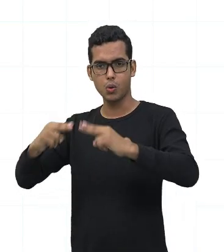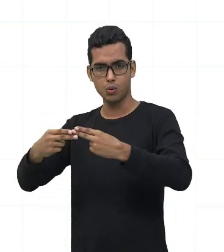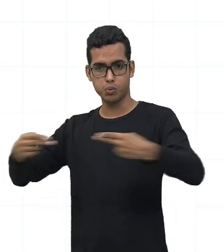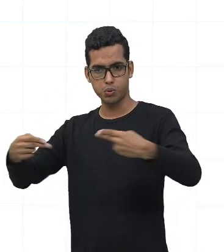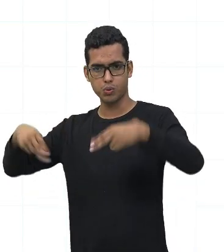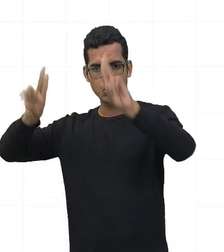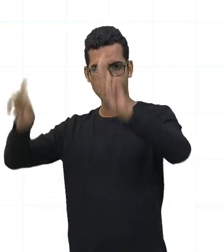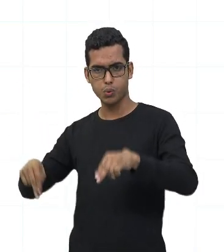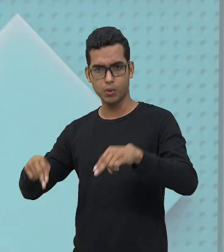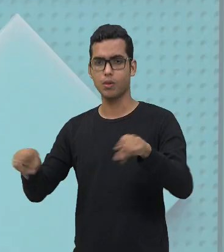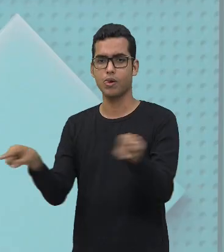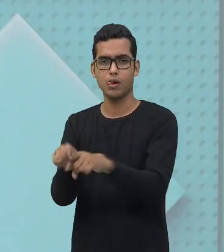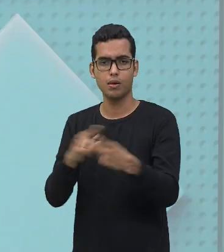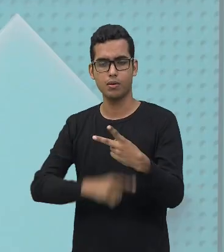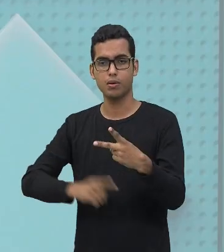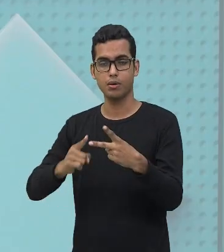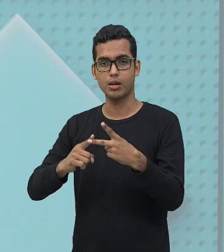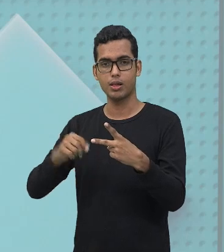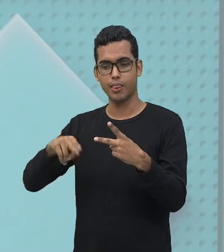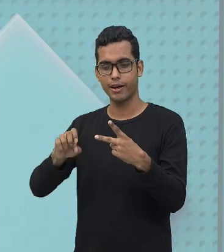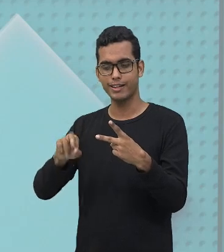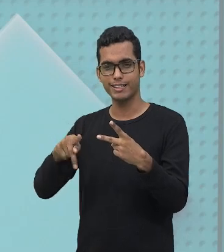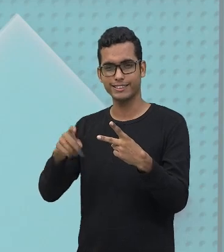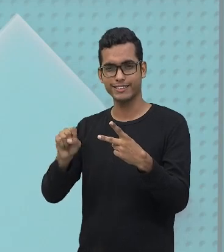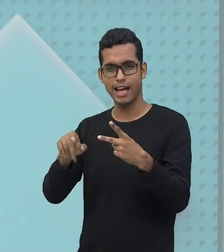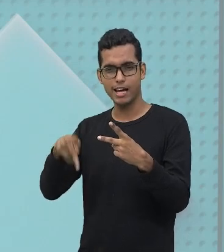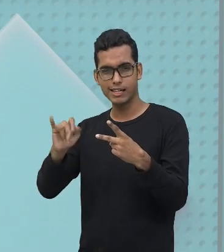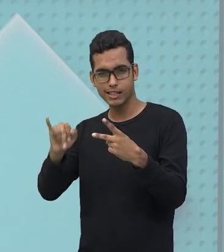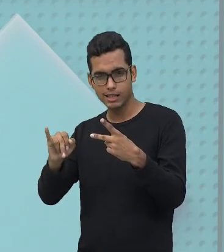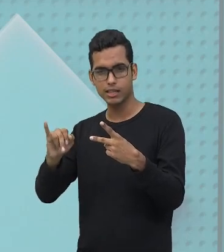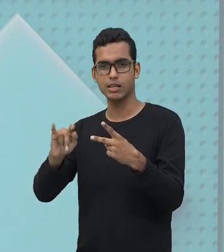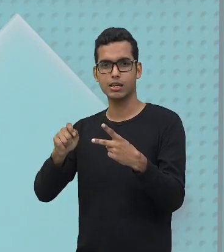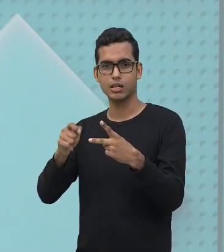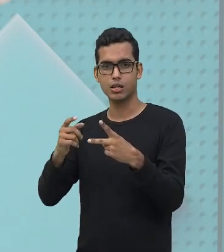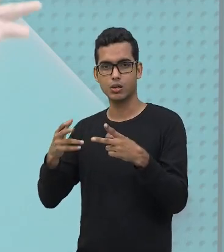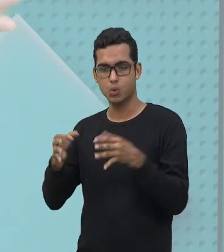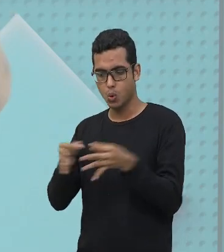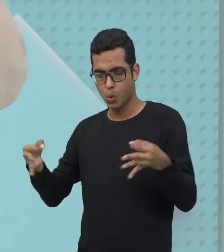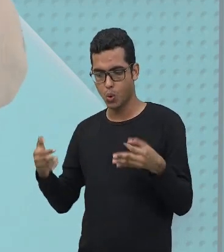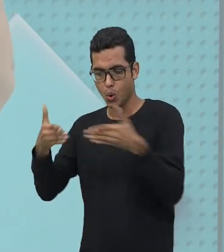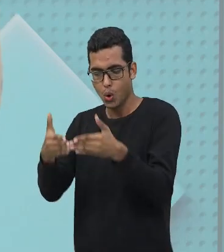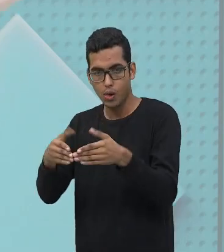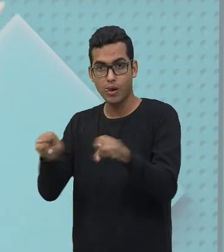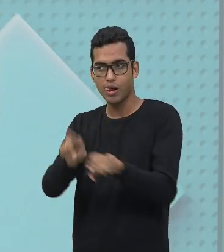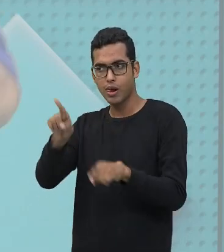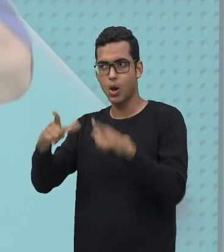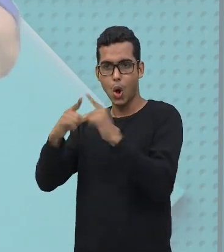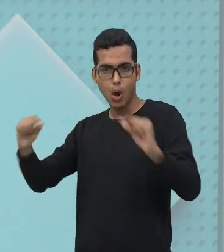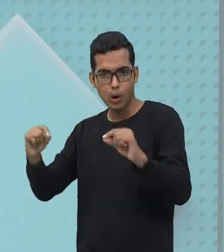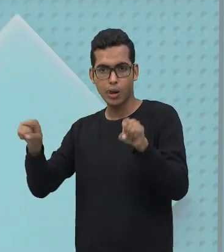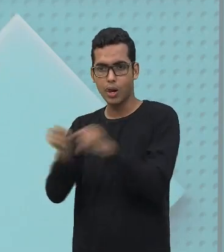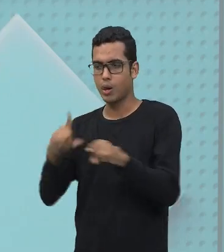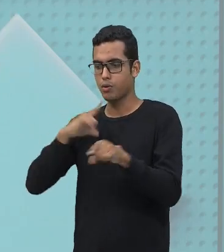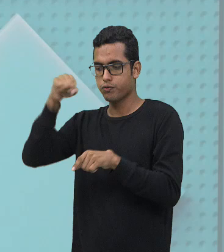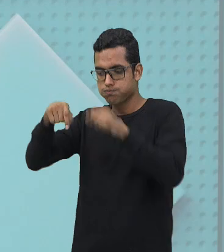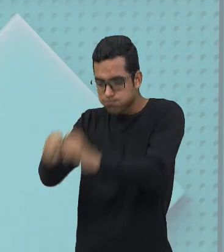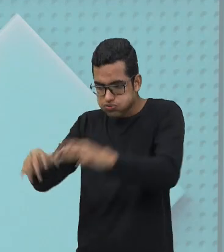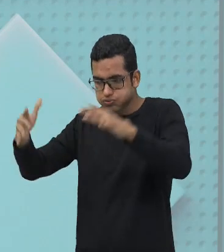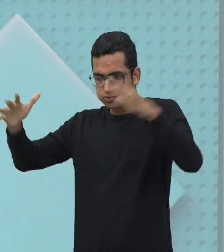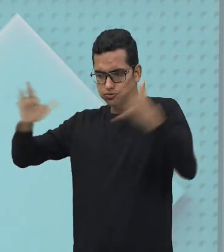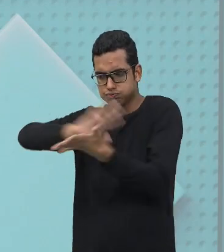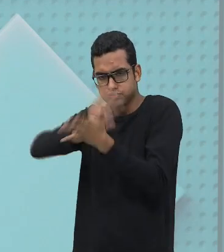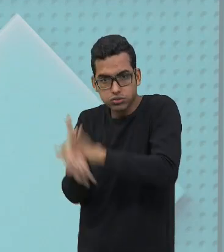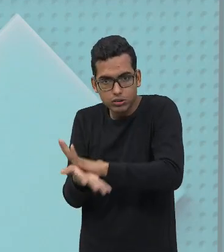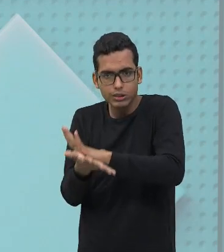aí. Então, nós podemos perceber que houve alegria quando descobriram a bomba atômica, conseguiram trabalhar